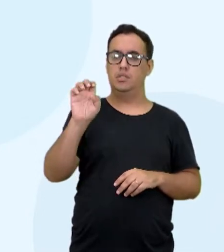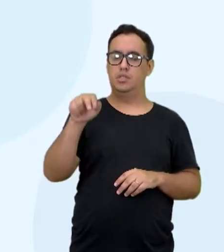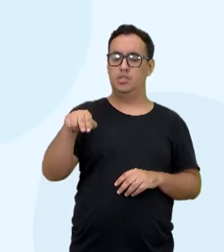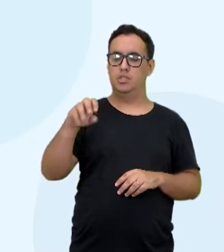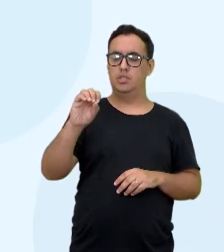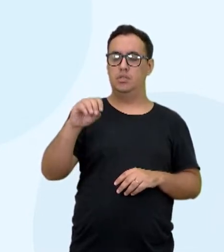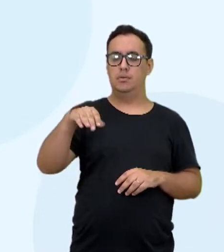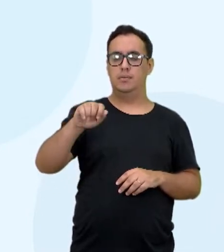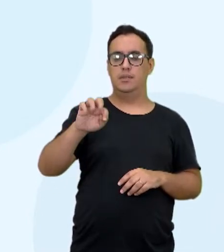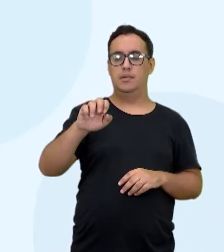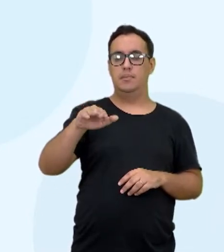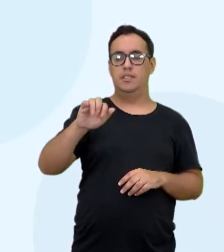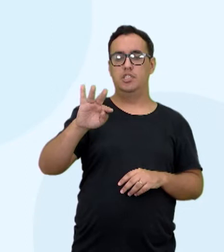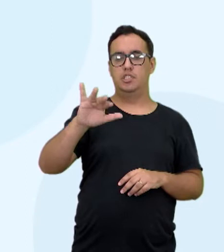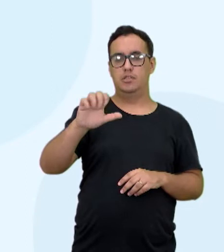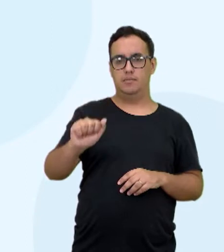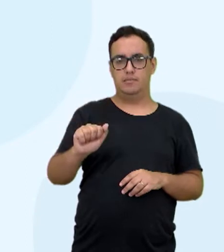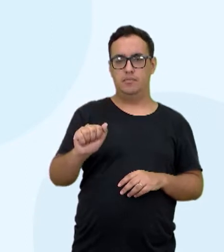etnomatemática.